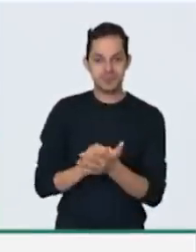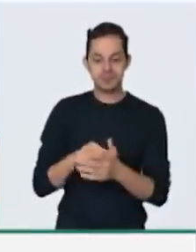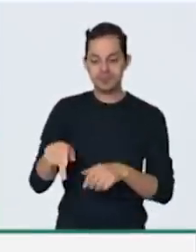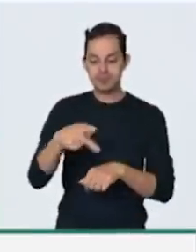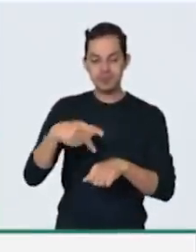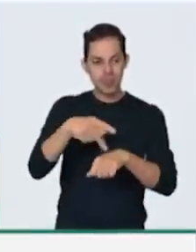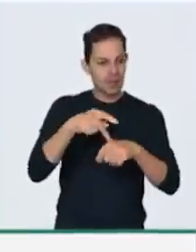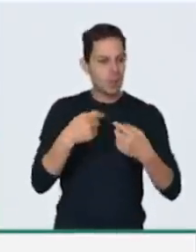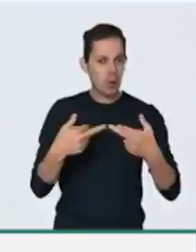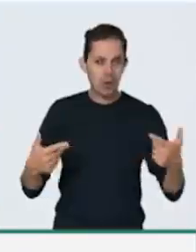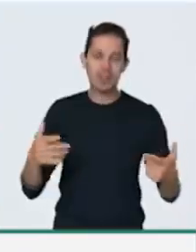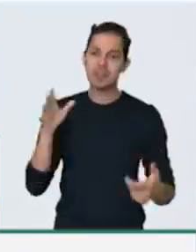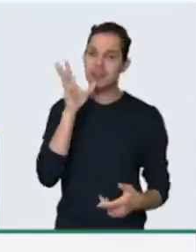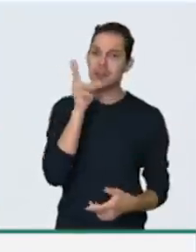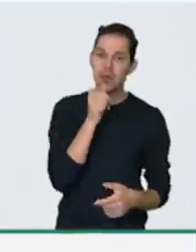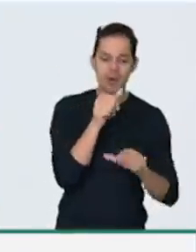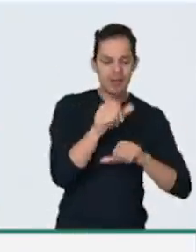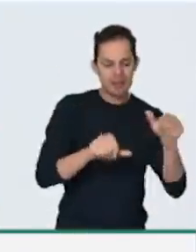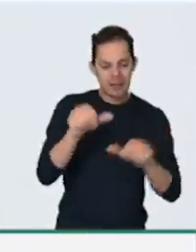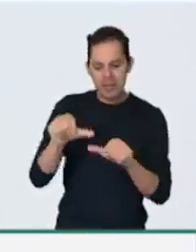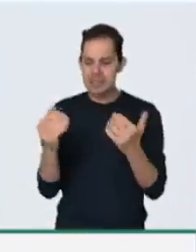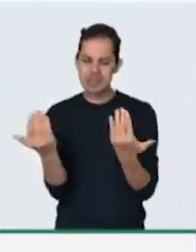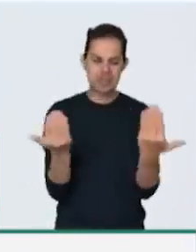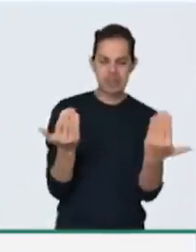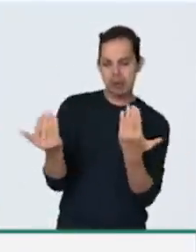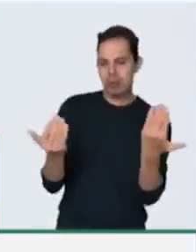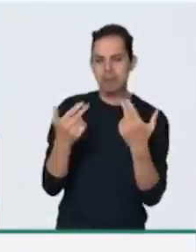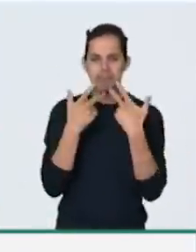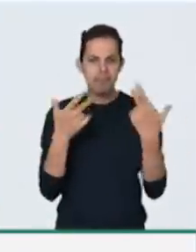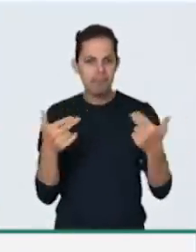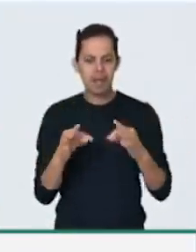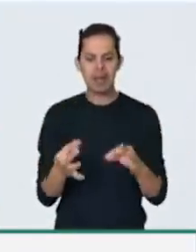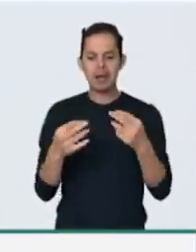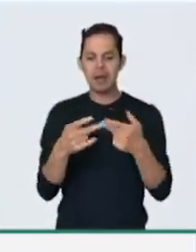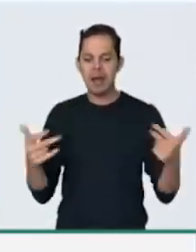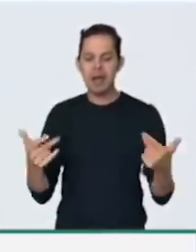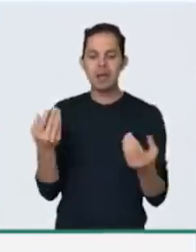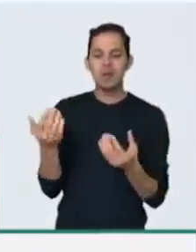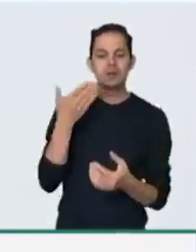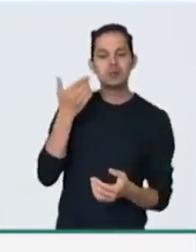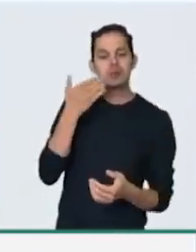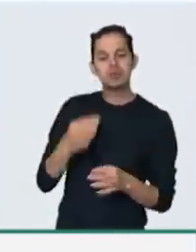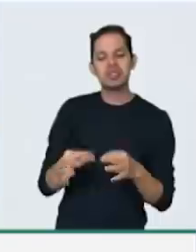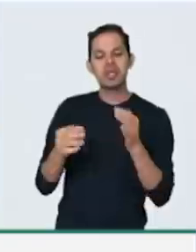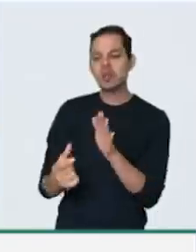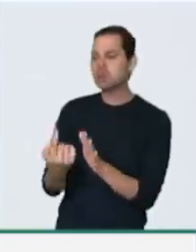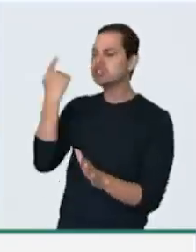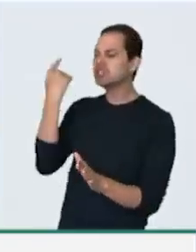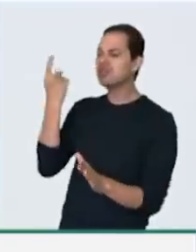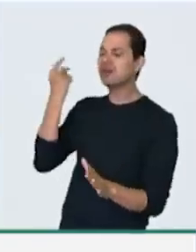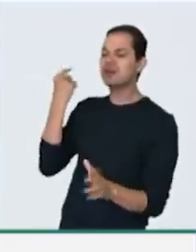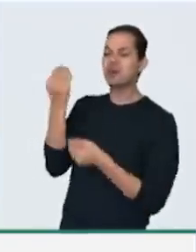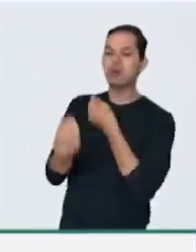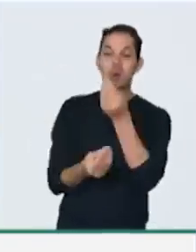que leva certo tempo. Você precisa analisar, comparar com outras inovações tecnológicas, ver o que aquilo aproveitou de tecnologia antiga. É uma